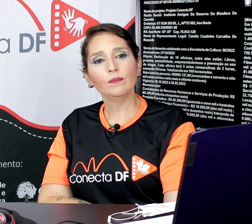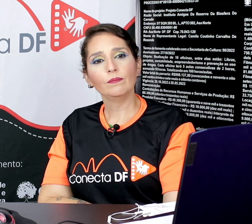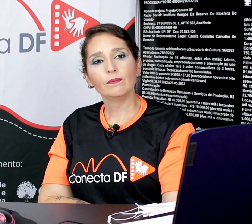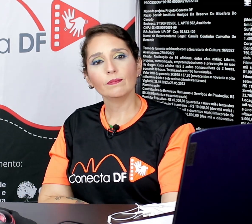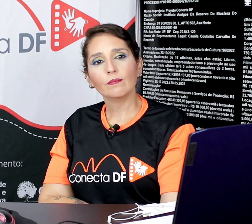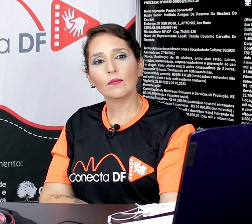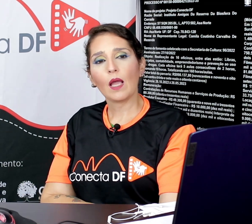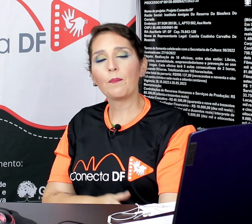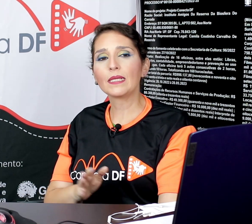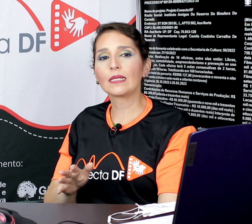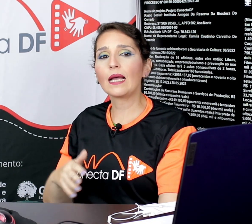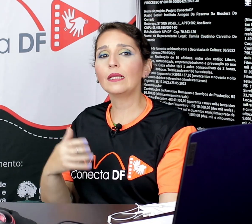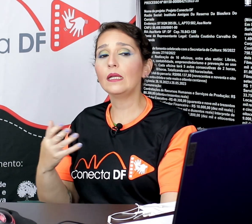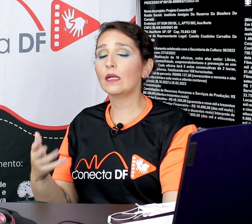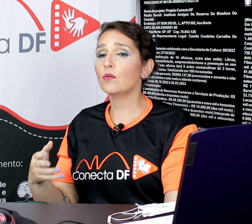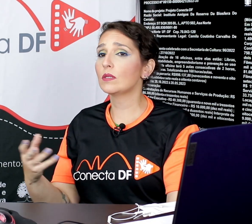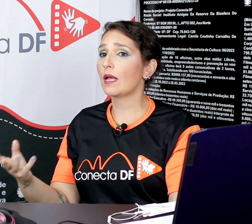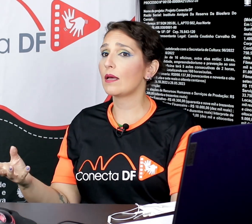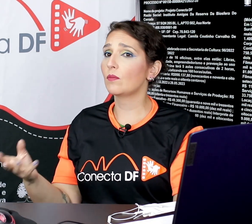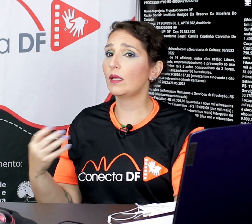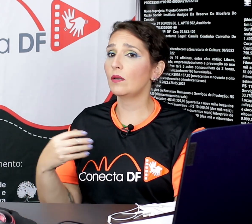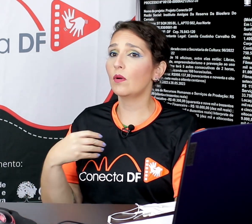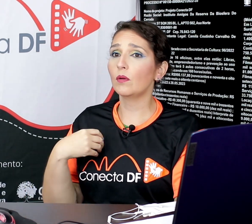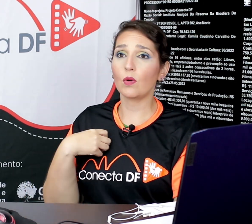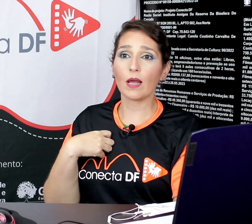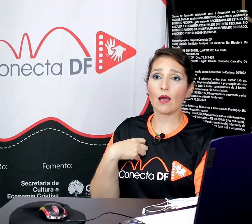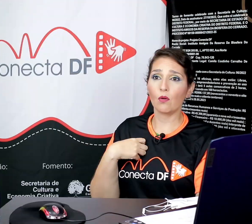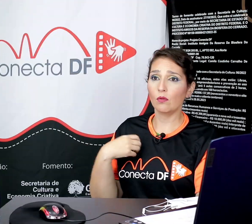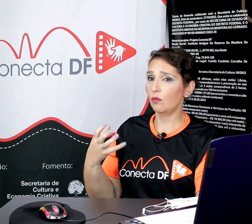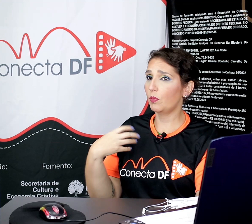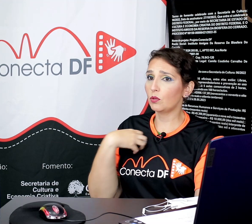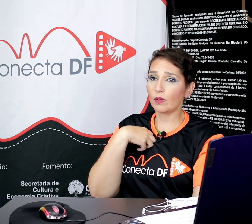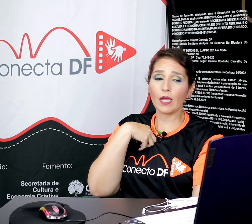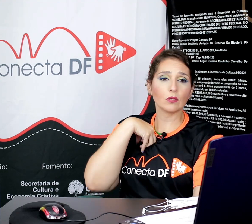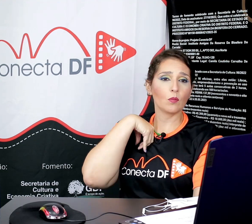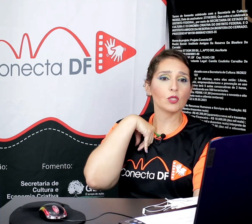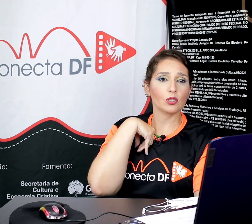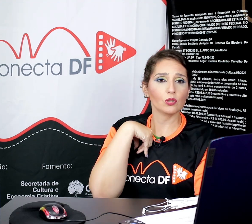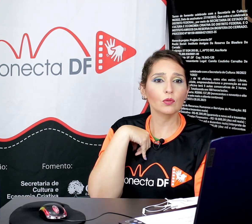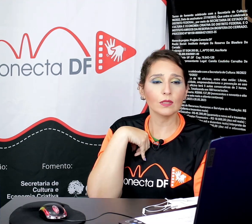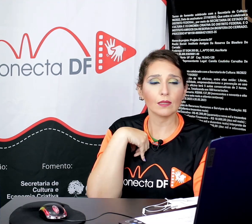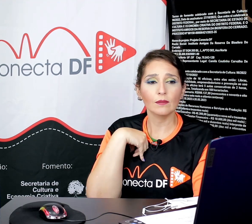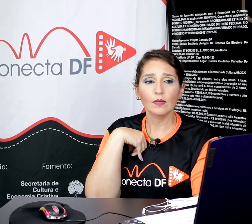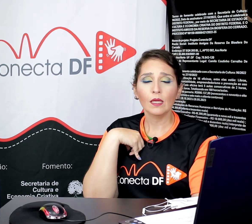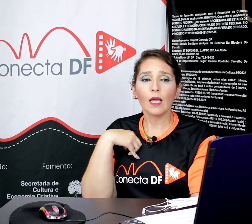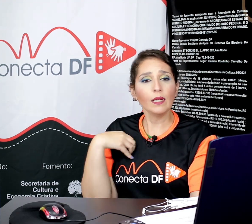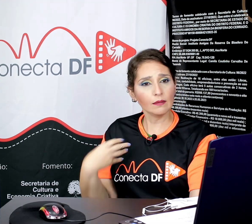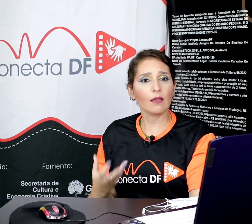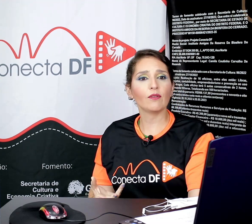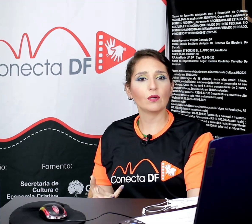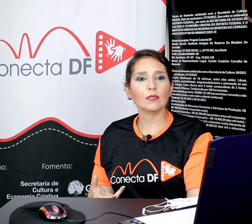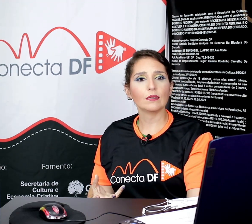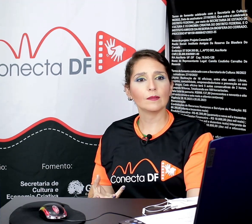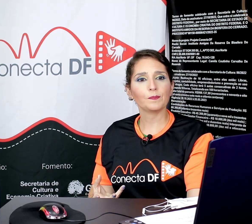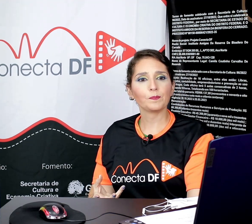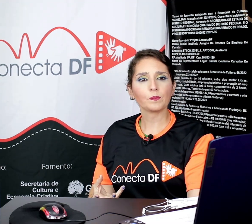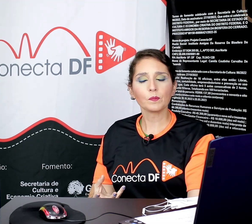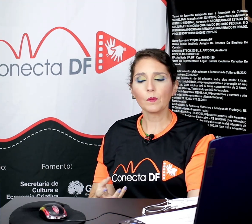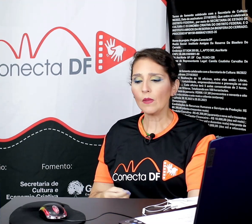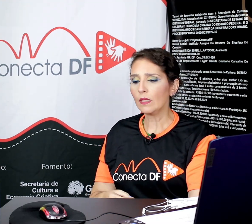mudo. Apesar dele não usar uma língua oral, o português como a gente usa, ele tem